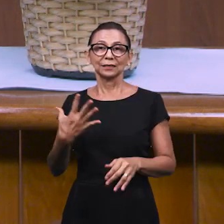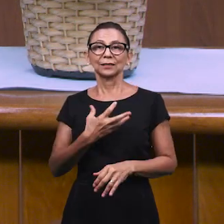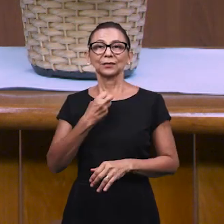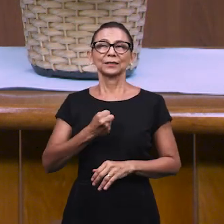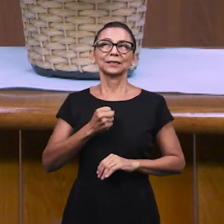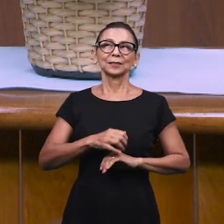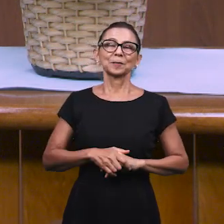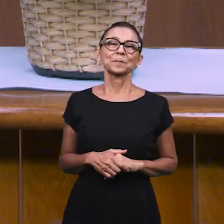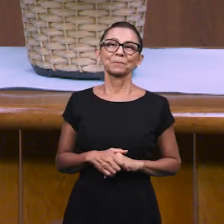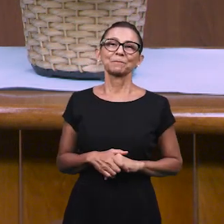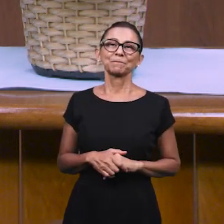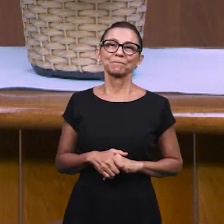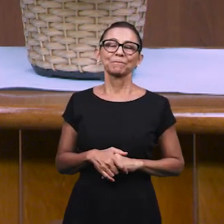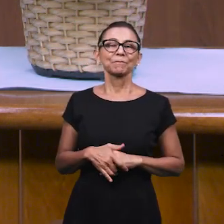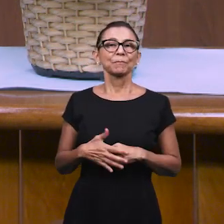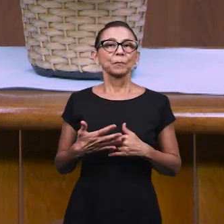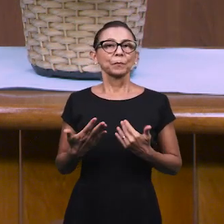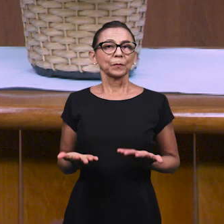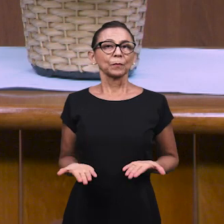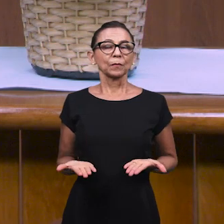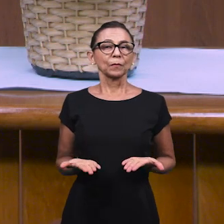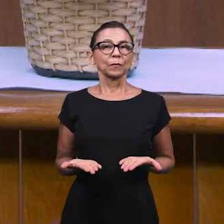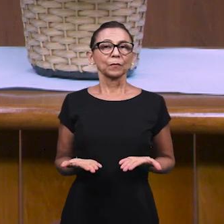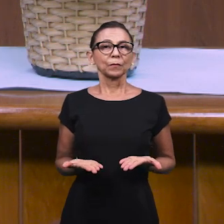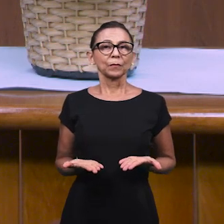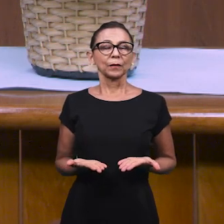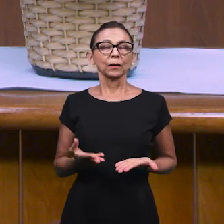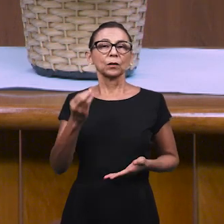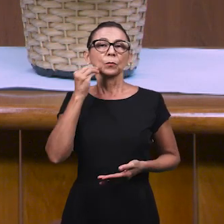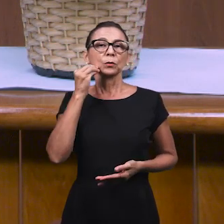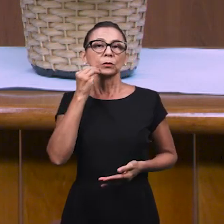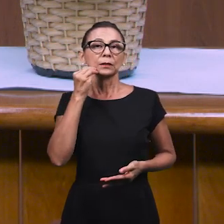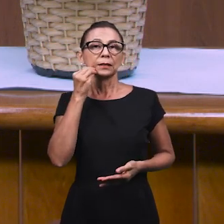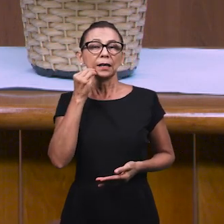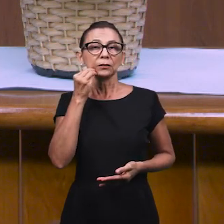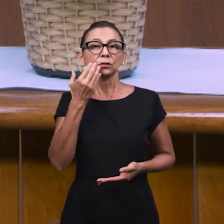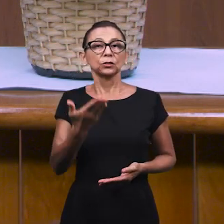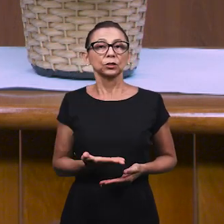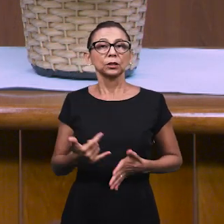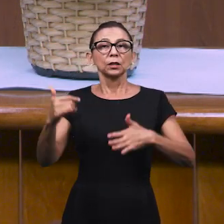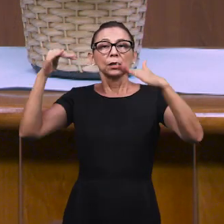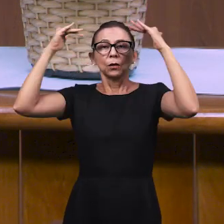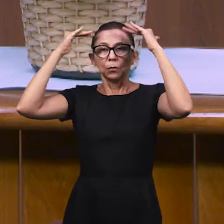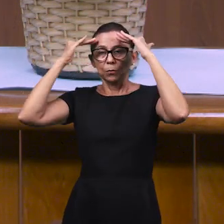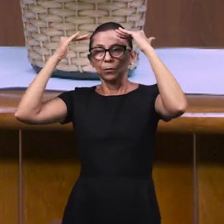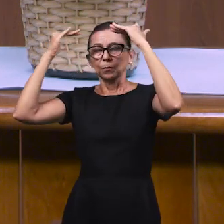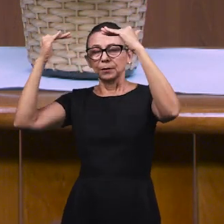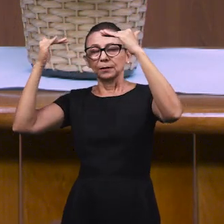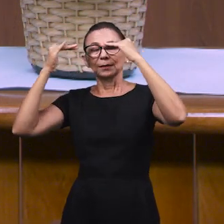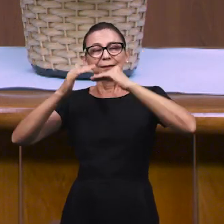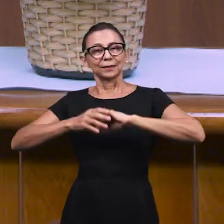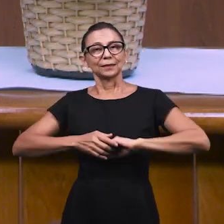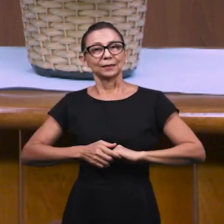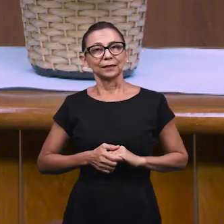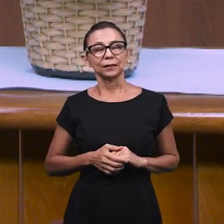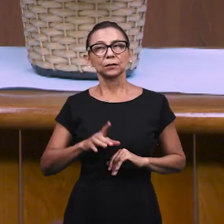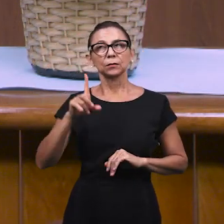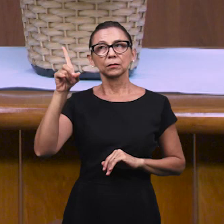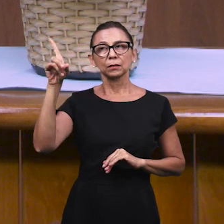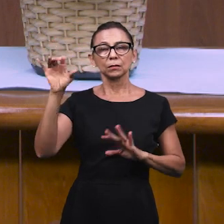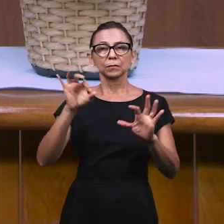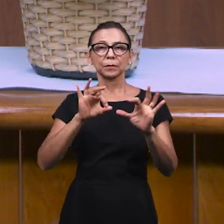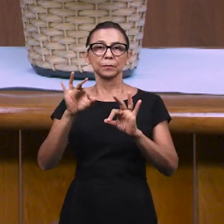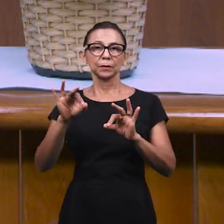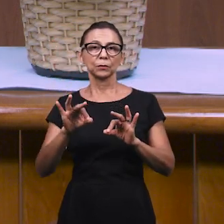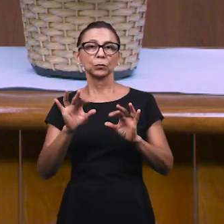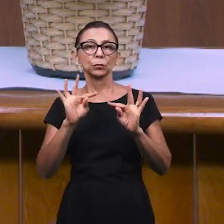volta. E o caminho de volta é pela obediência. E nós vemos que profeticamente, como Deus preparou todas as coisas pelo homem, nós vemos